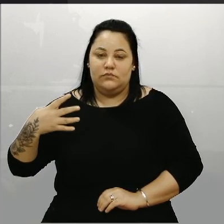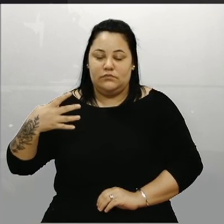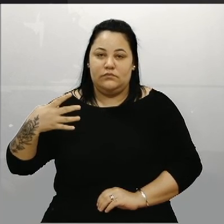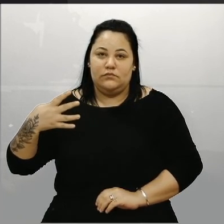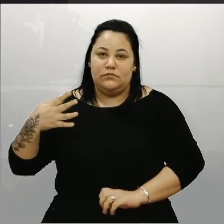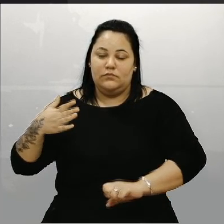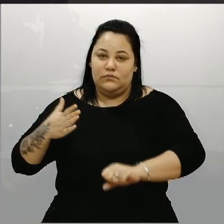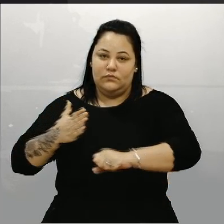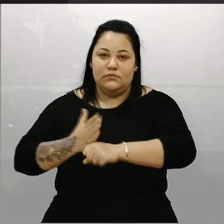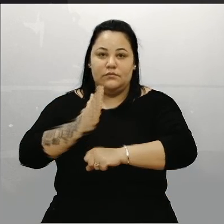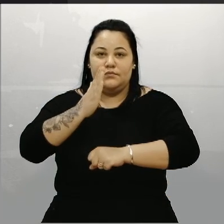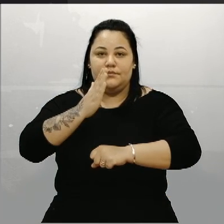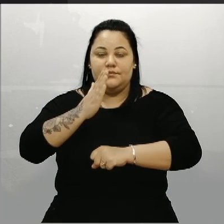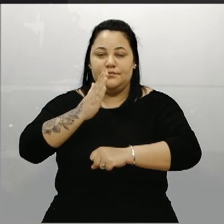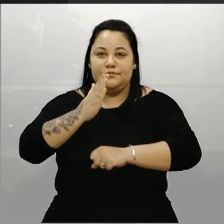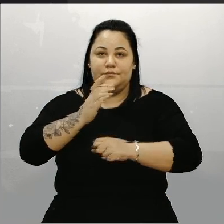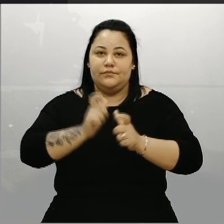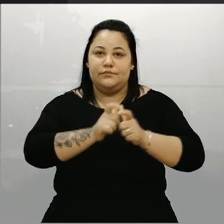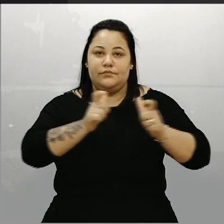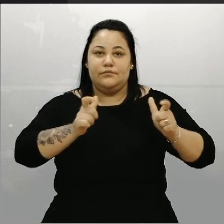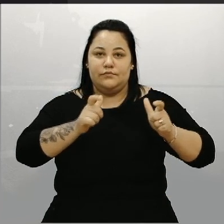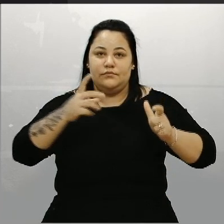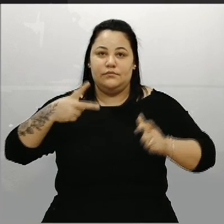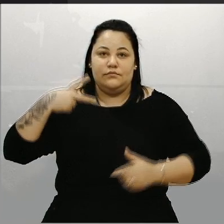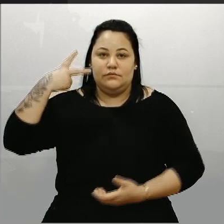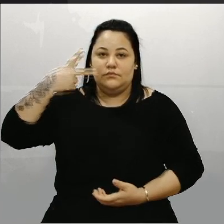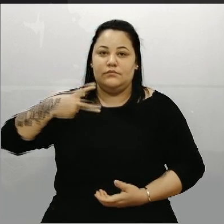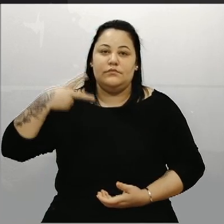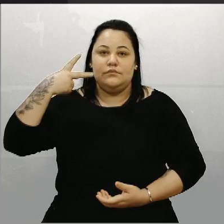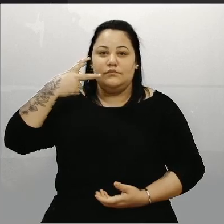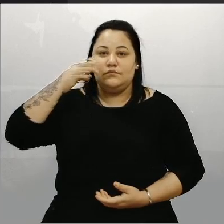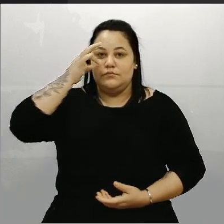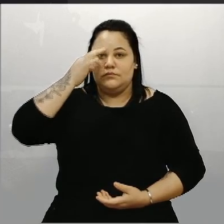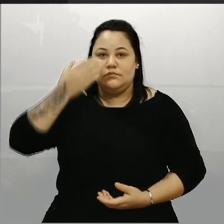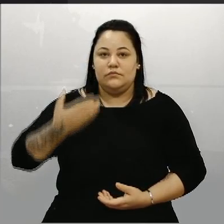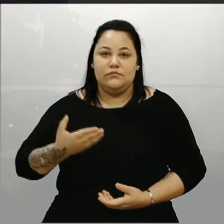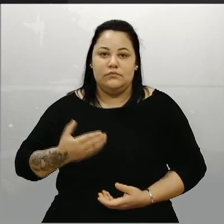aprovado por unanimidade das vereadoras e vereadores.